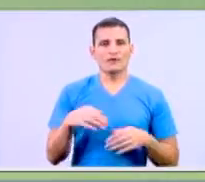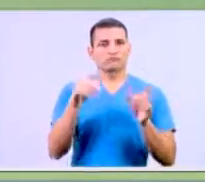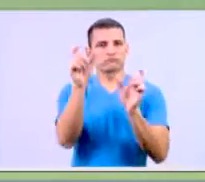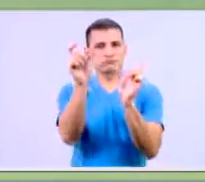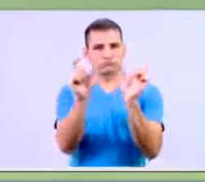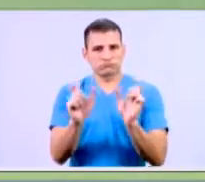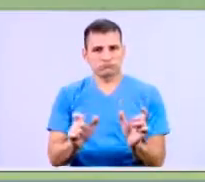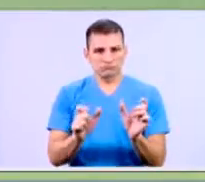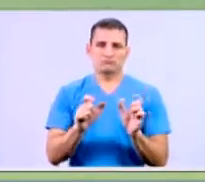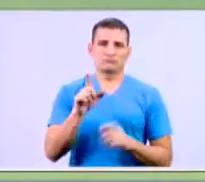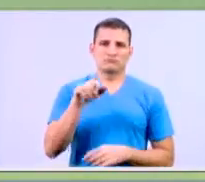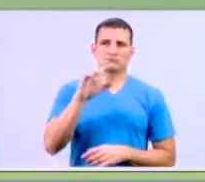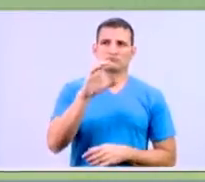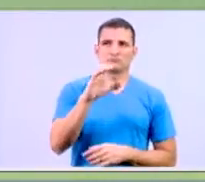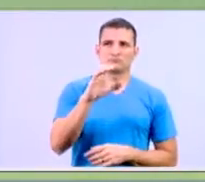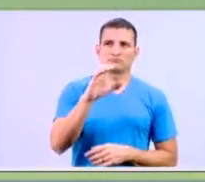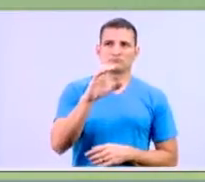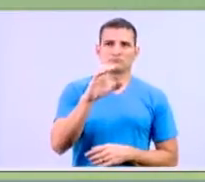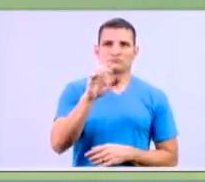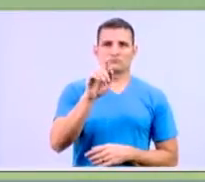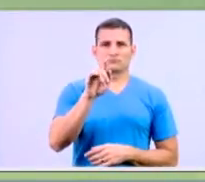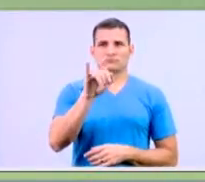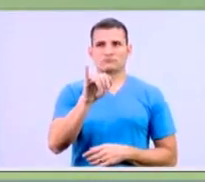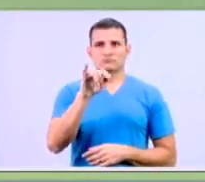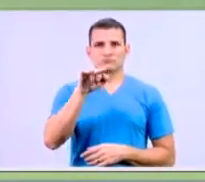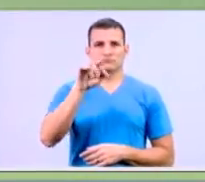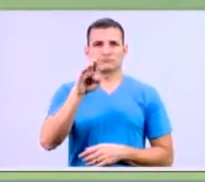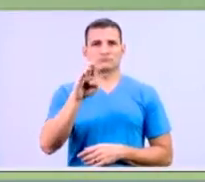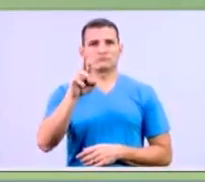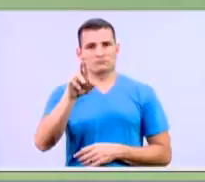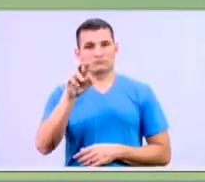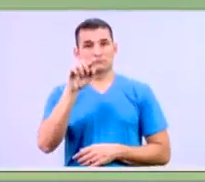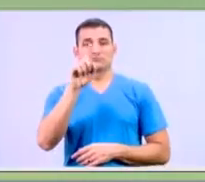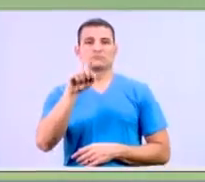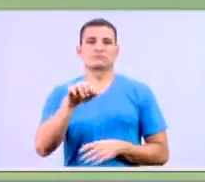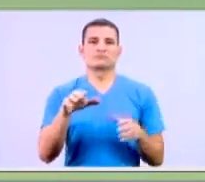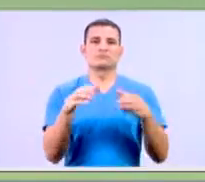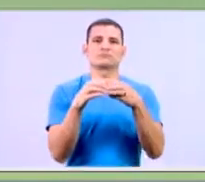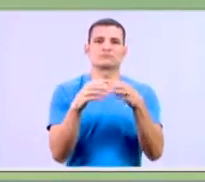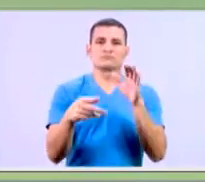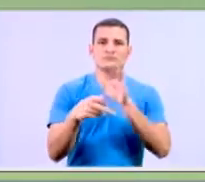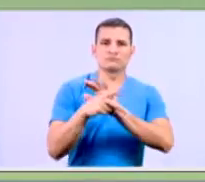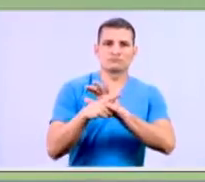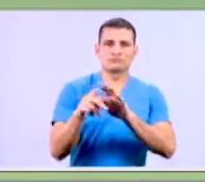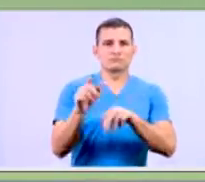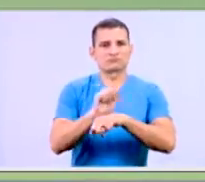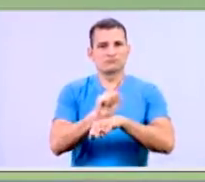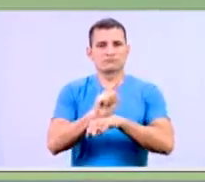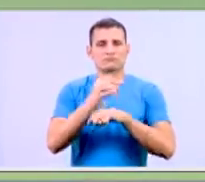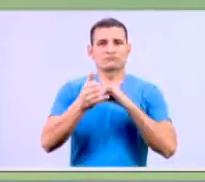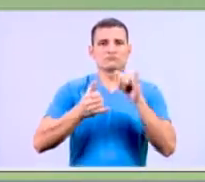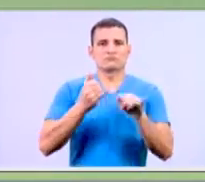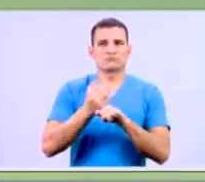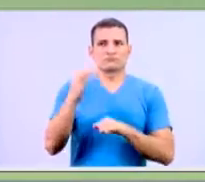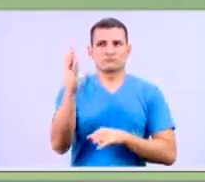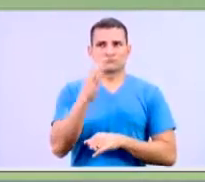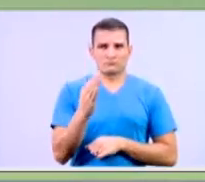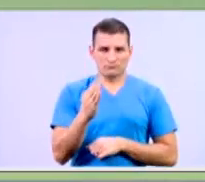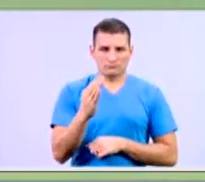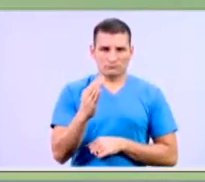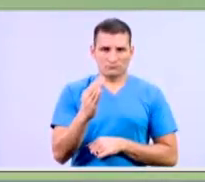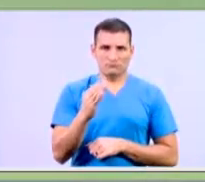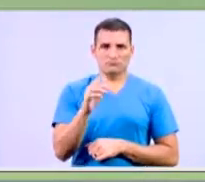do CGI-BR, Comitê Gestor da Internet no Brasil. E logo abaixo dele tem o NIC-BR, que é o